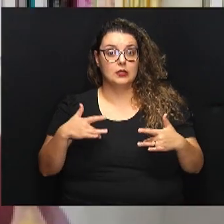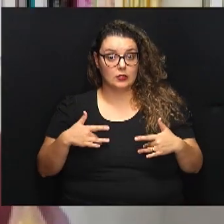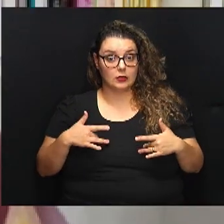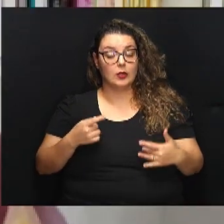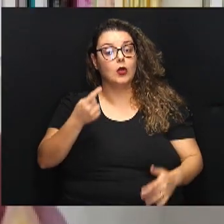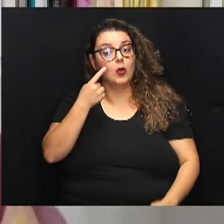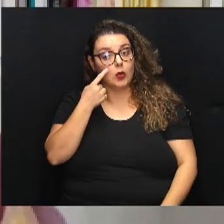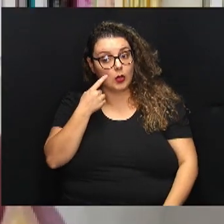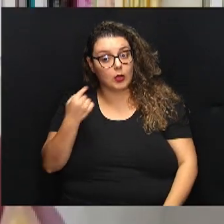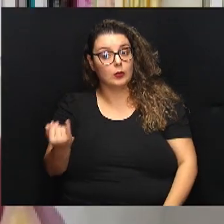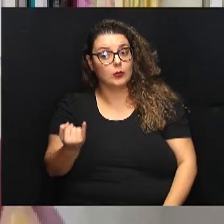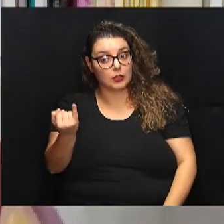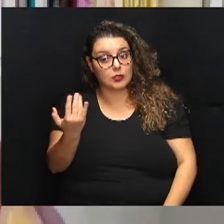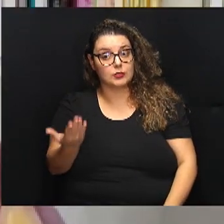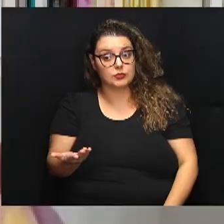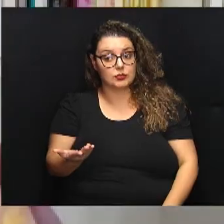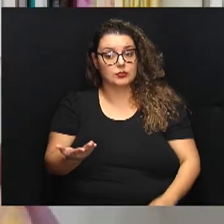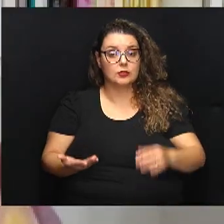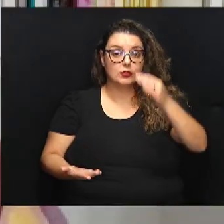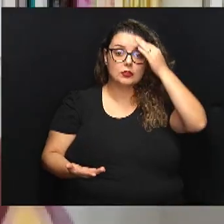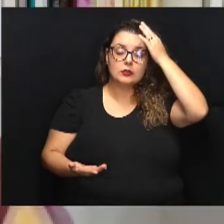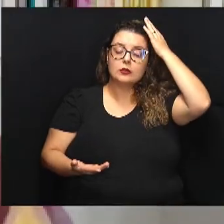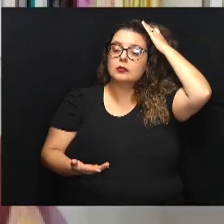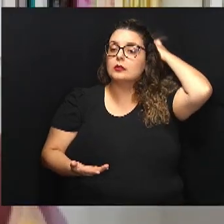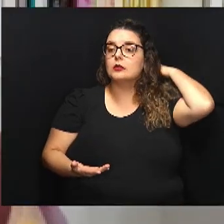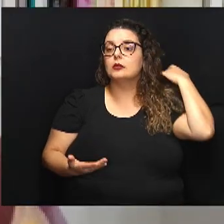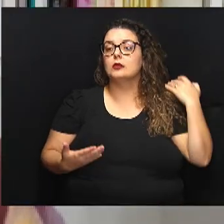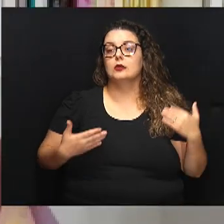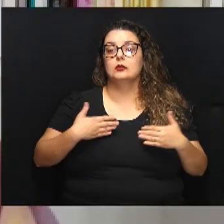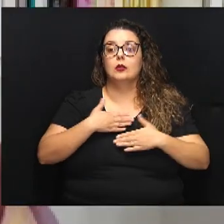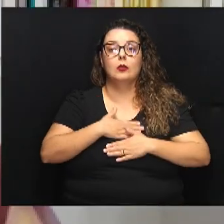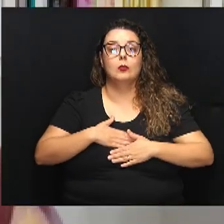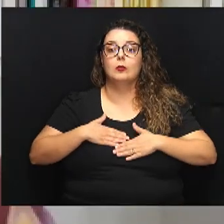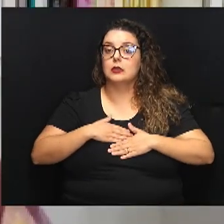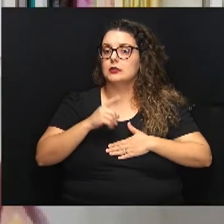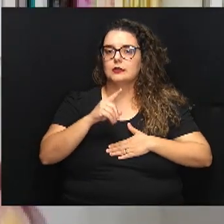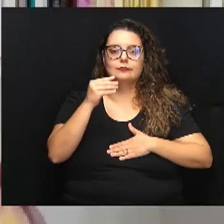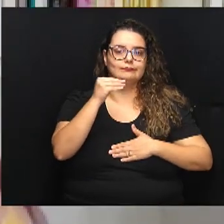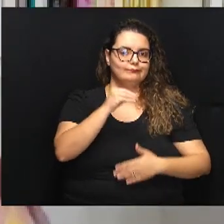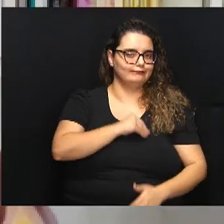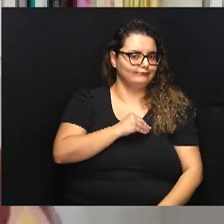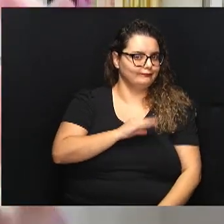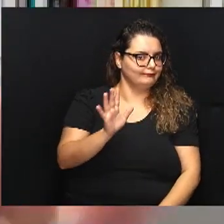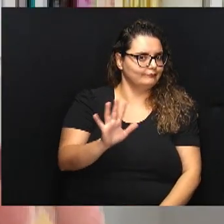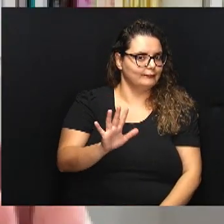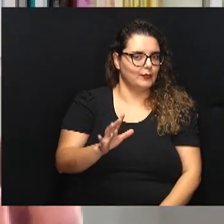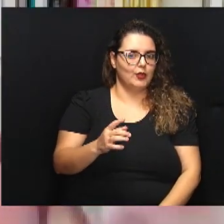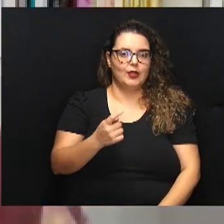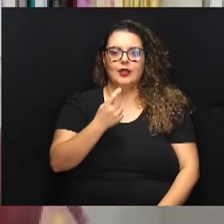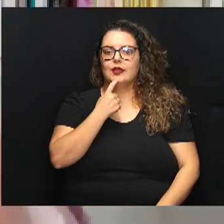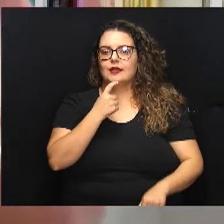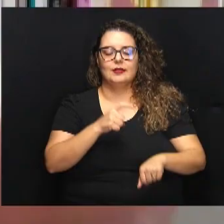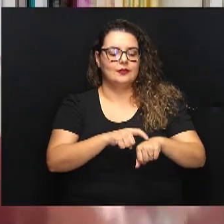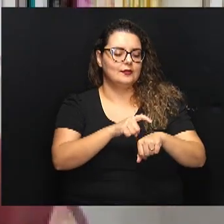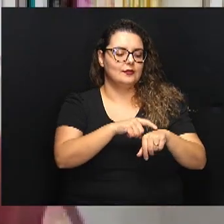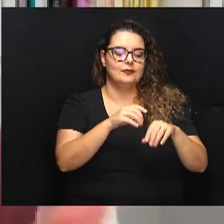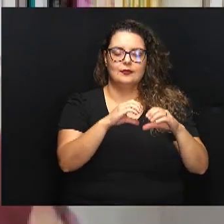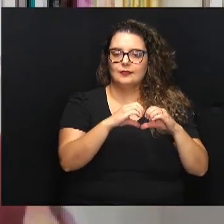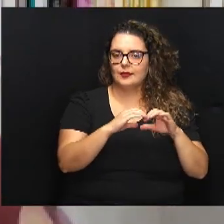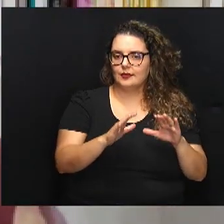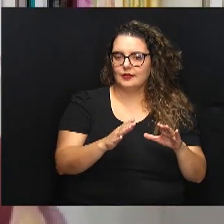que interessante. Então, o prazer não é pecado, tá? Então, o morango do amor, ele entra dentro